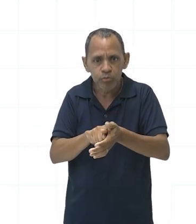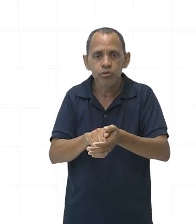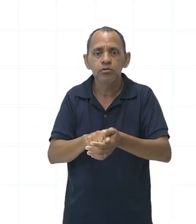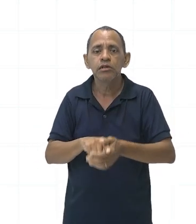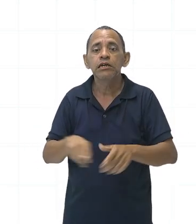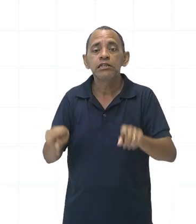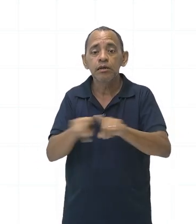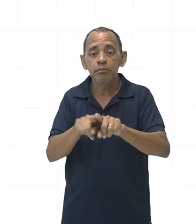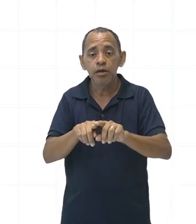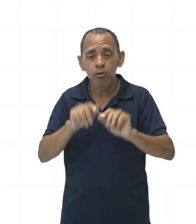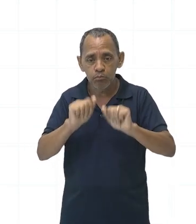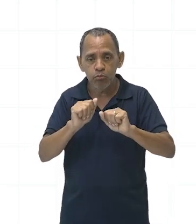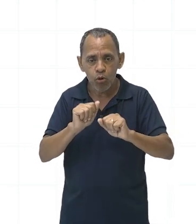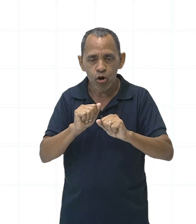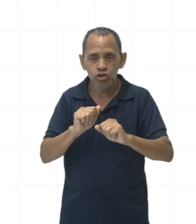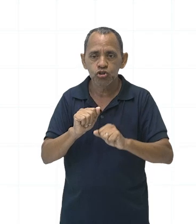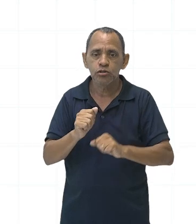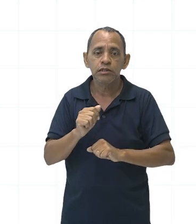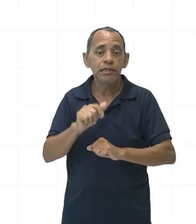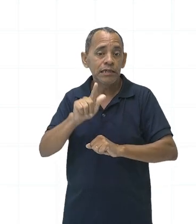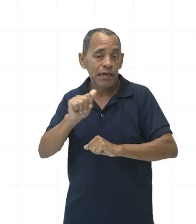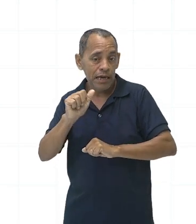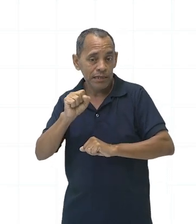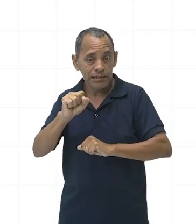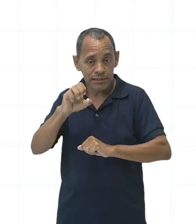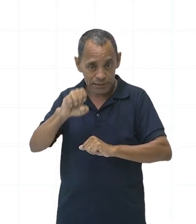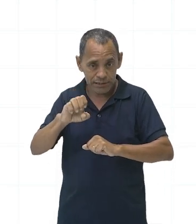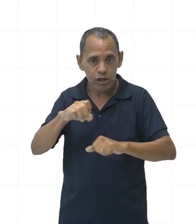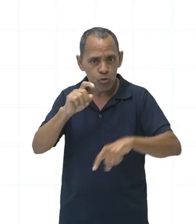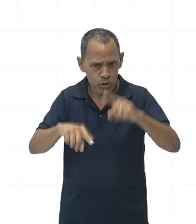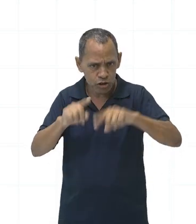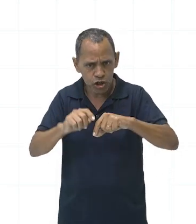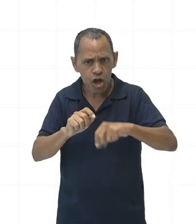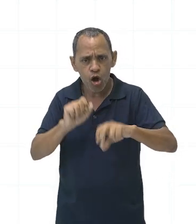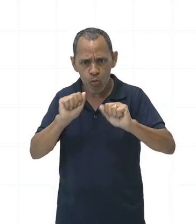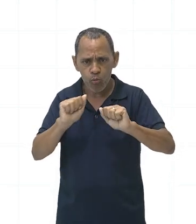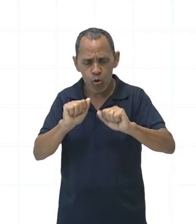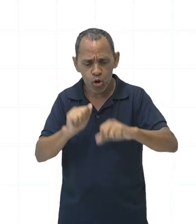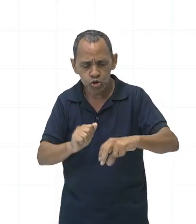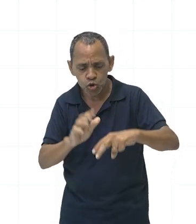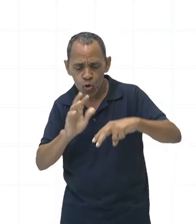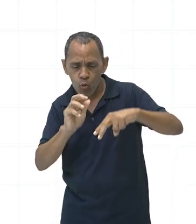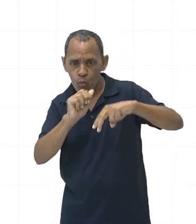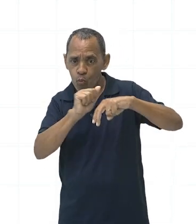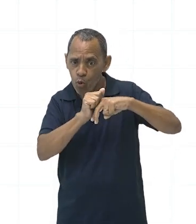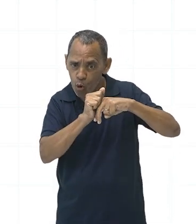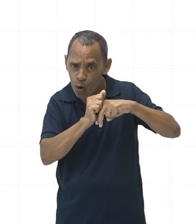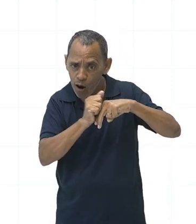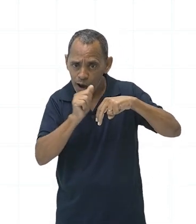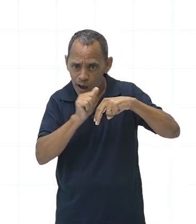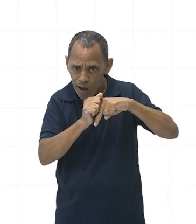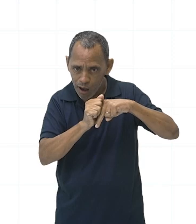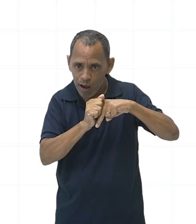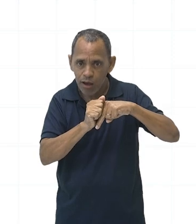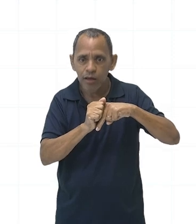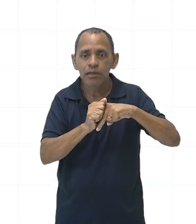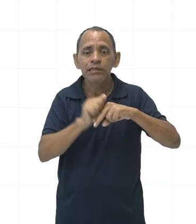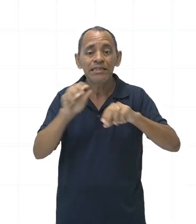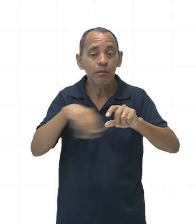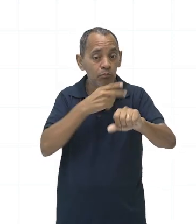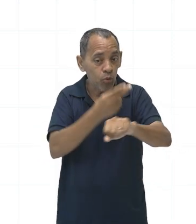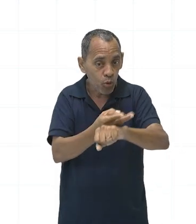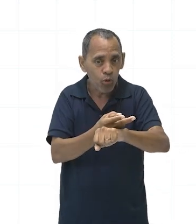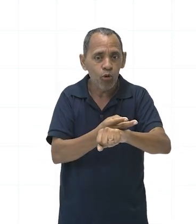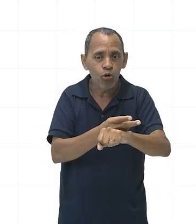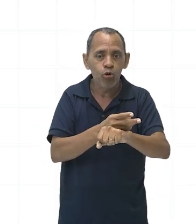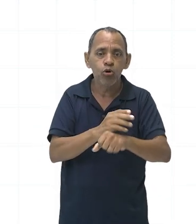gaze contendo o sangramento, você deve levar essa pessoa imediatamente ao médico para